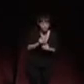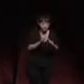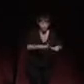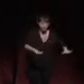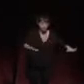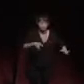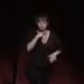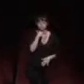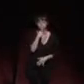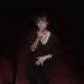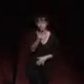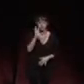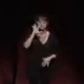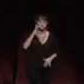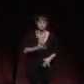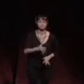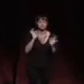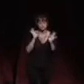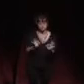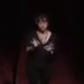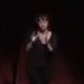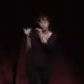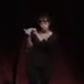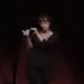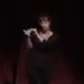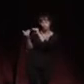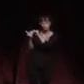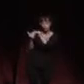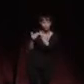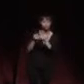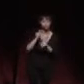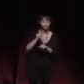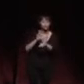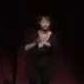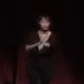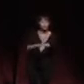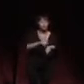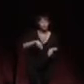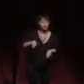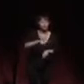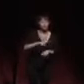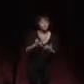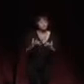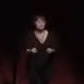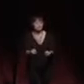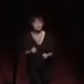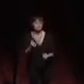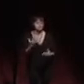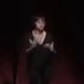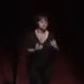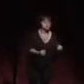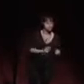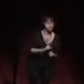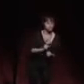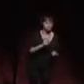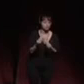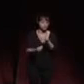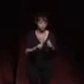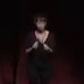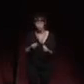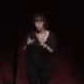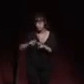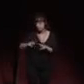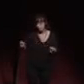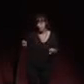poder em relação a decisões, o lugar que elas estão ocupando, mas acho que nessa mesa